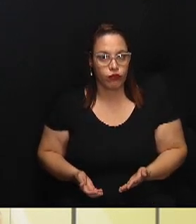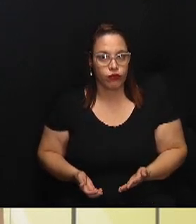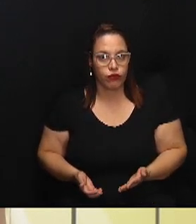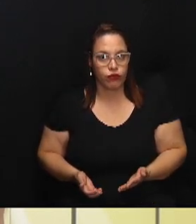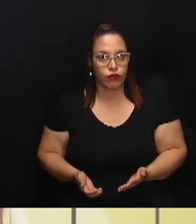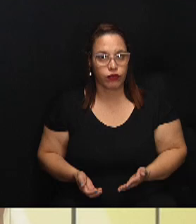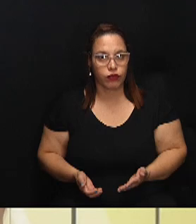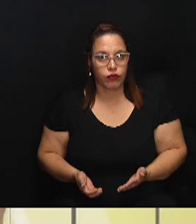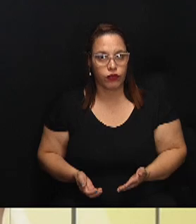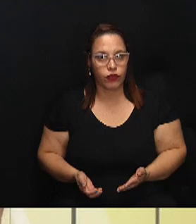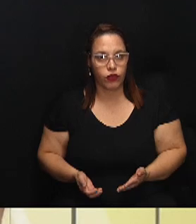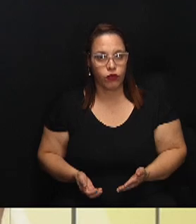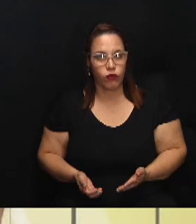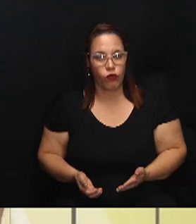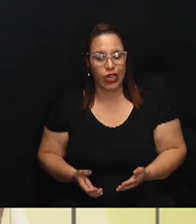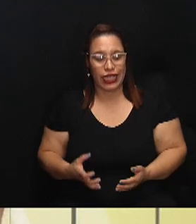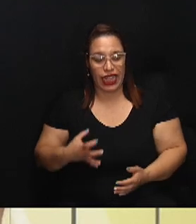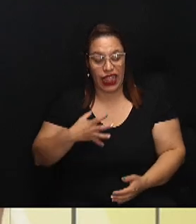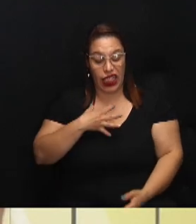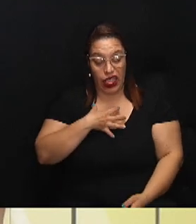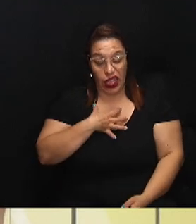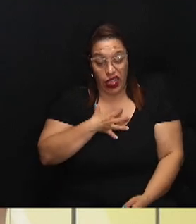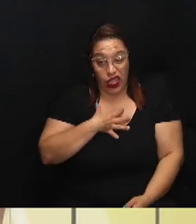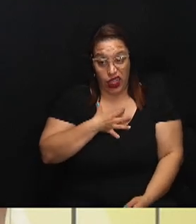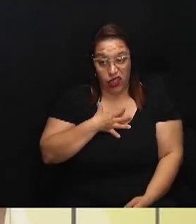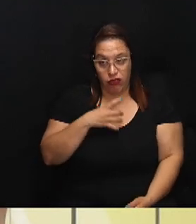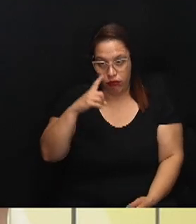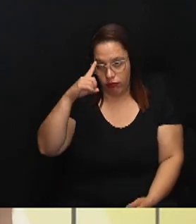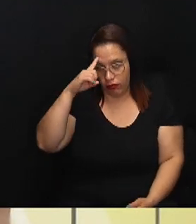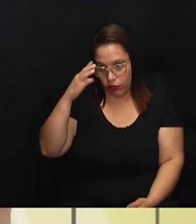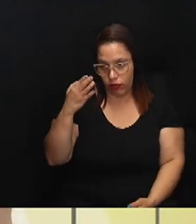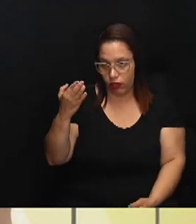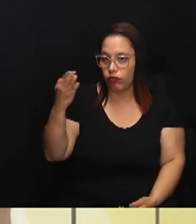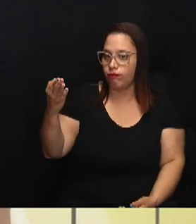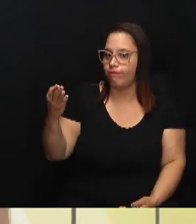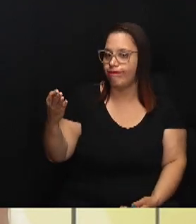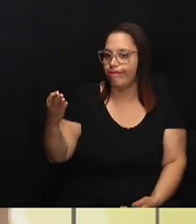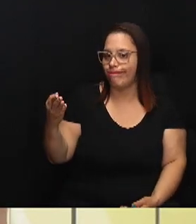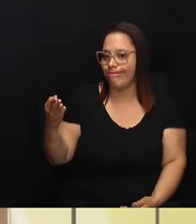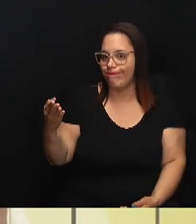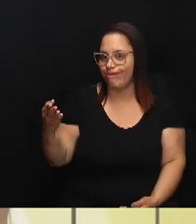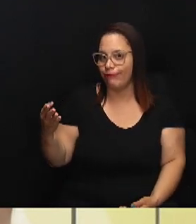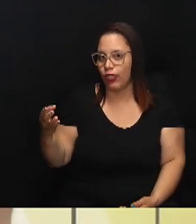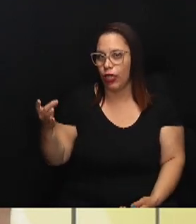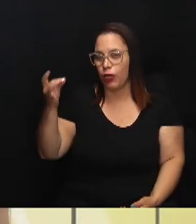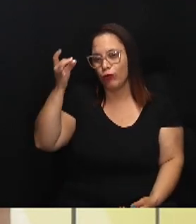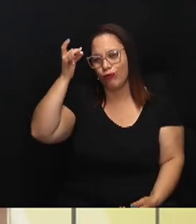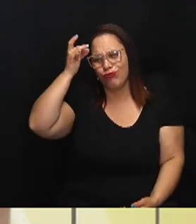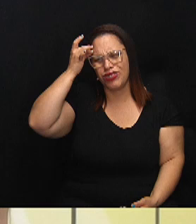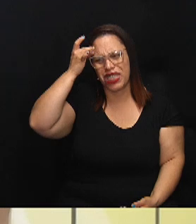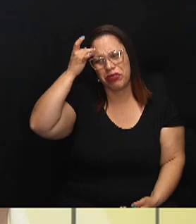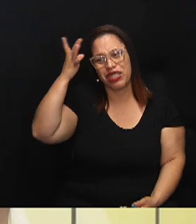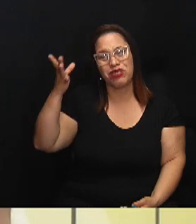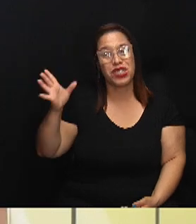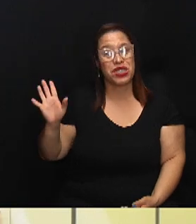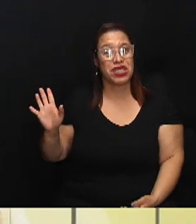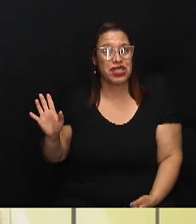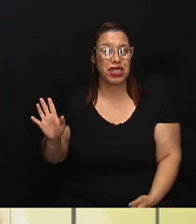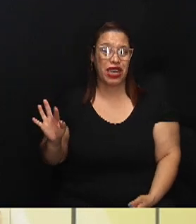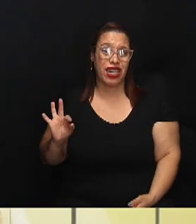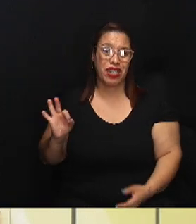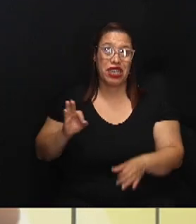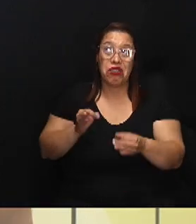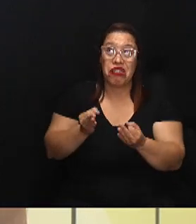é uma coisa que está muito realmente impregnada hoje em dia, né? Então, eu acredito que não vai ser, infelizmente, eu vejo assim que não vai ser tão simples,